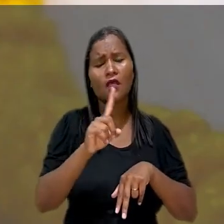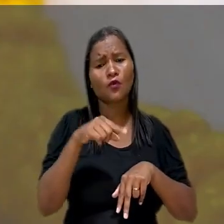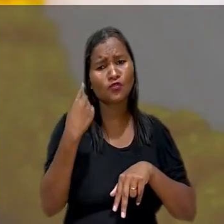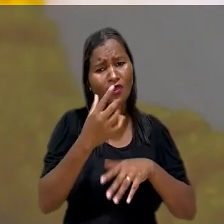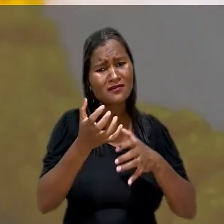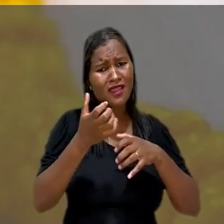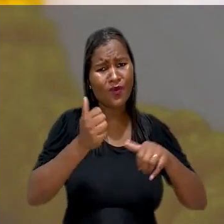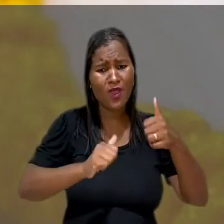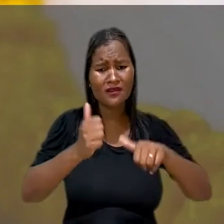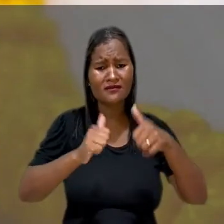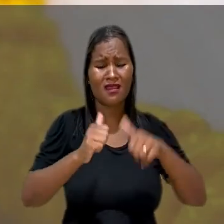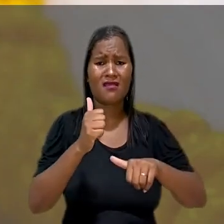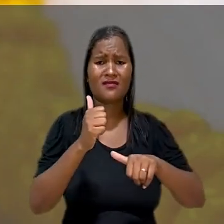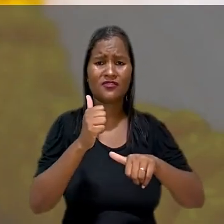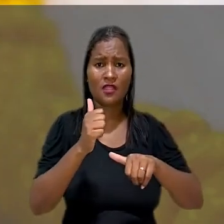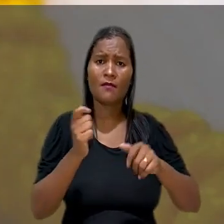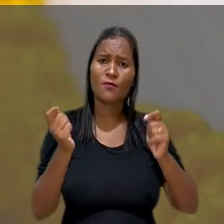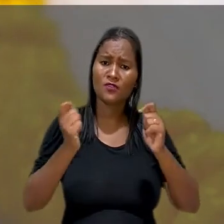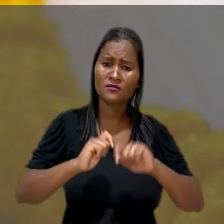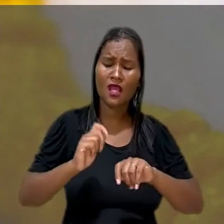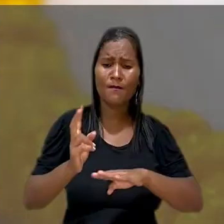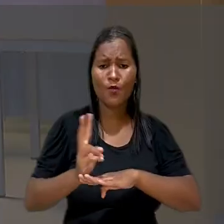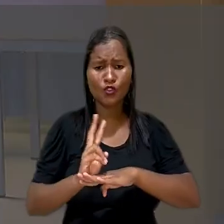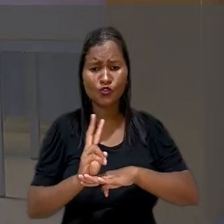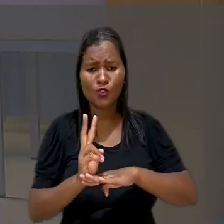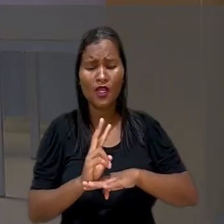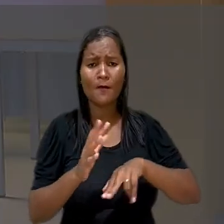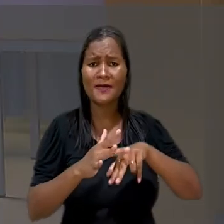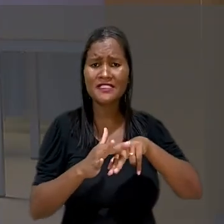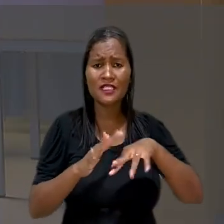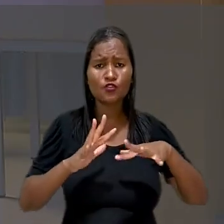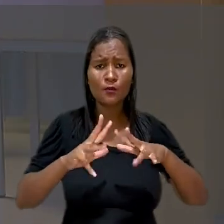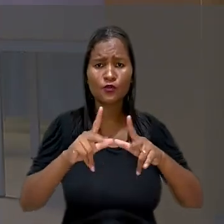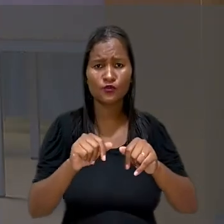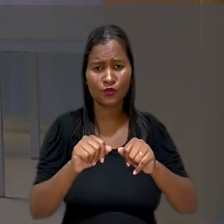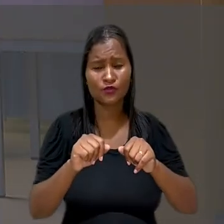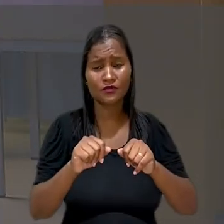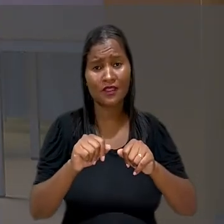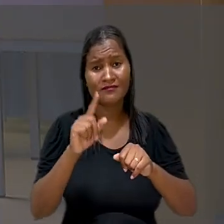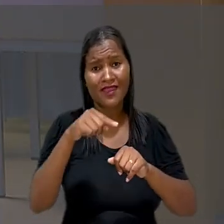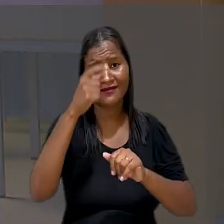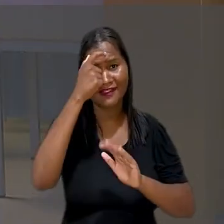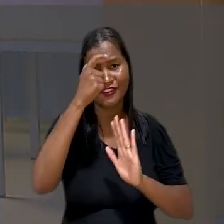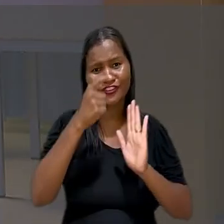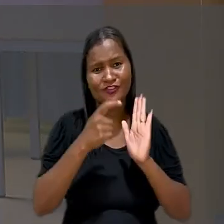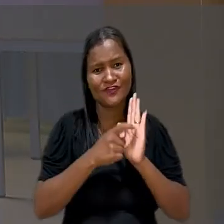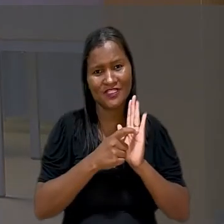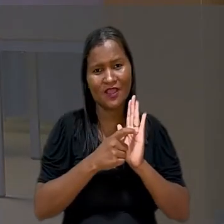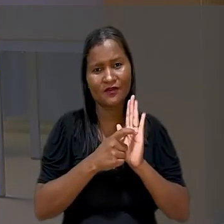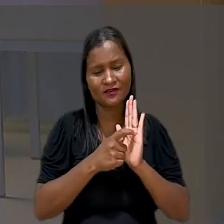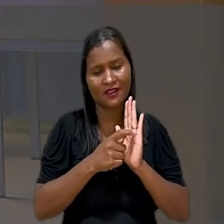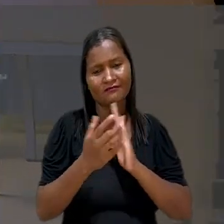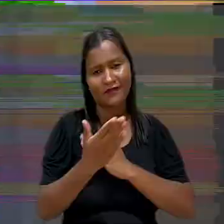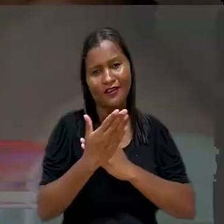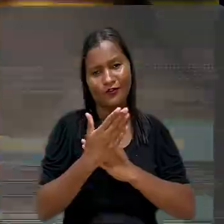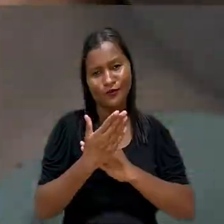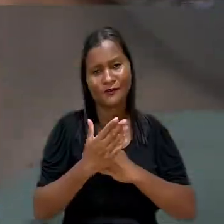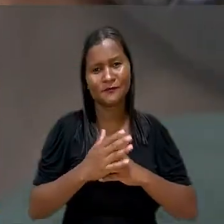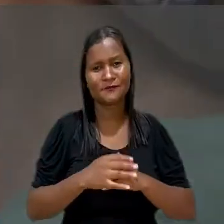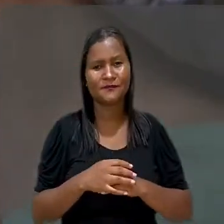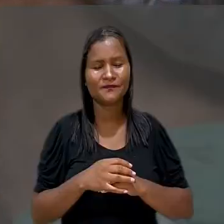vida, essa possibilidade de monitorar o paciente como um todo. E isso, a inteligência artificial é que tem nos ajudado.